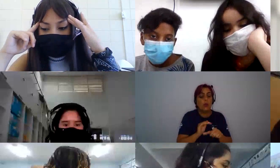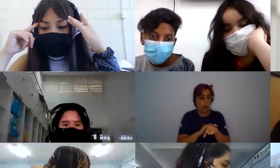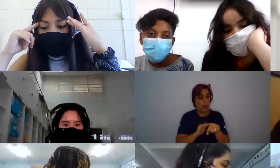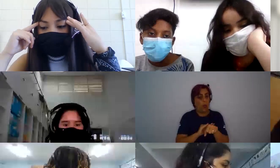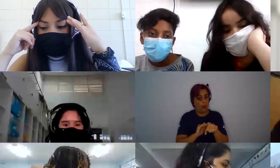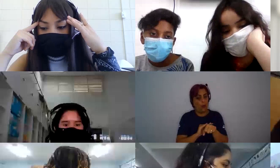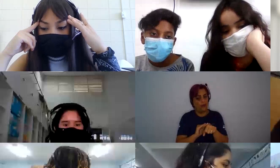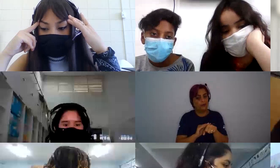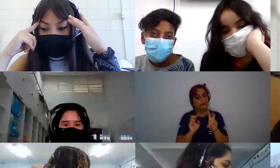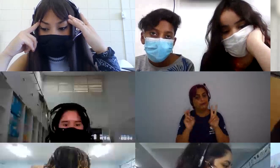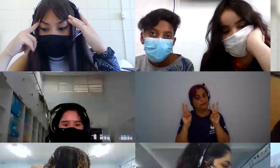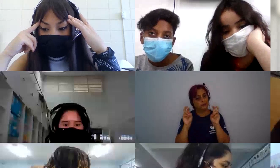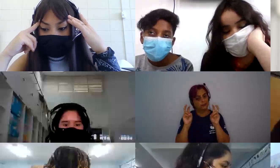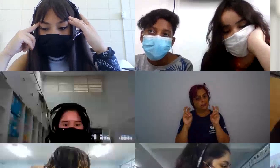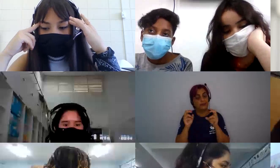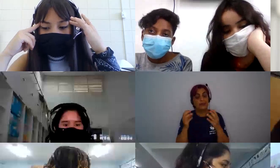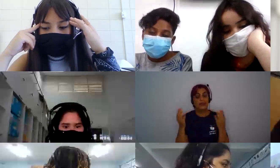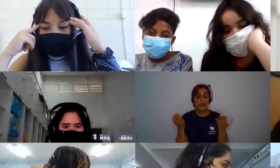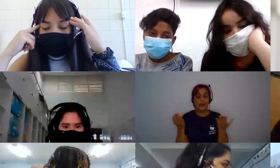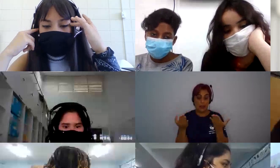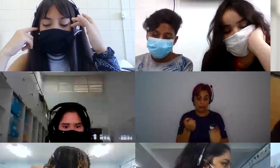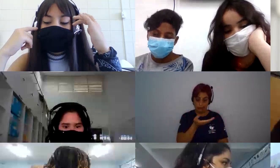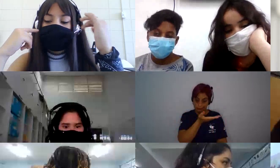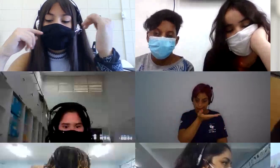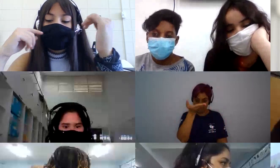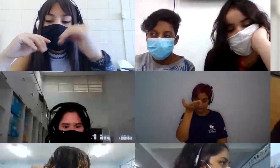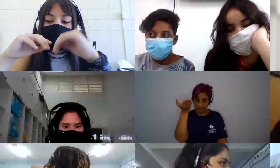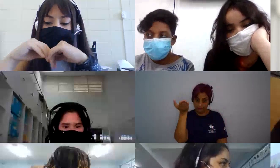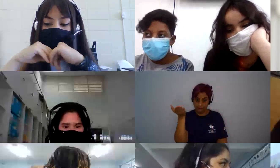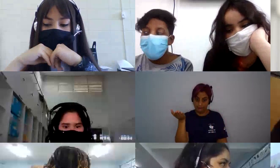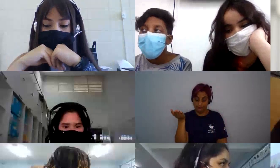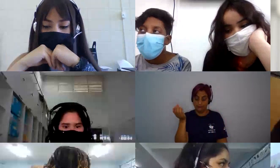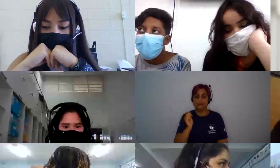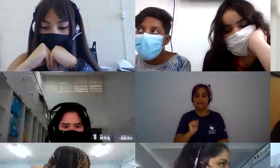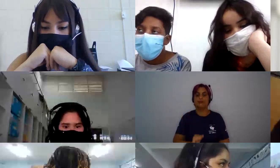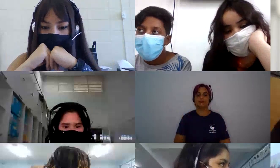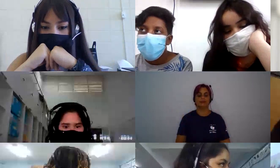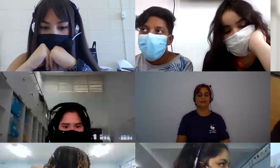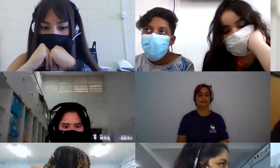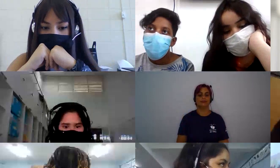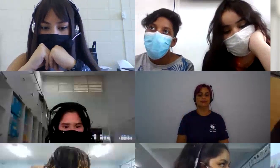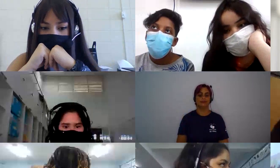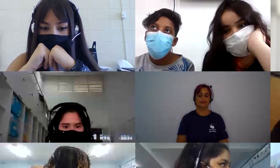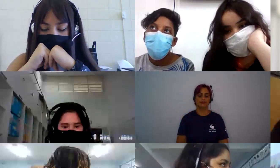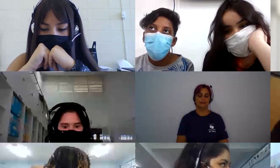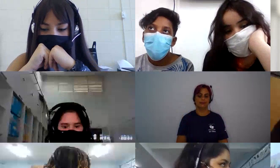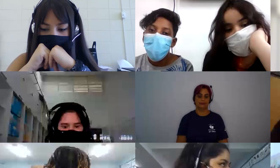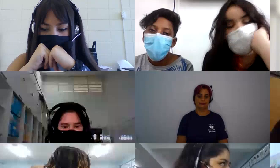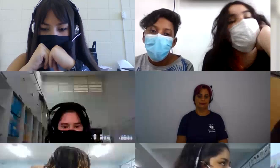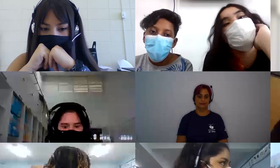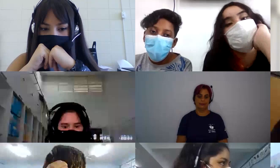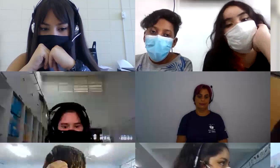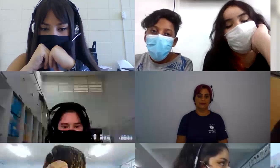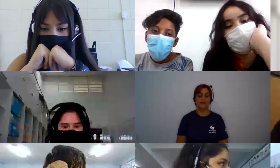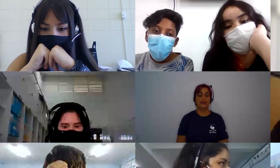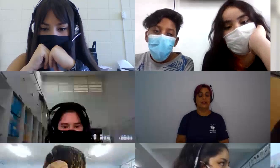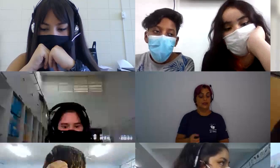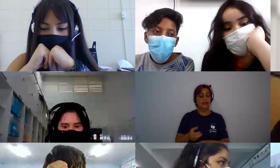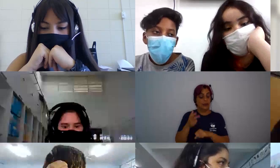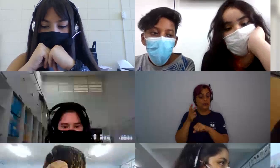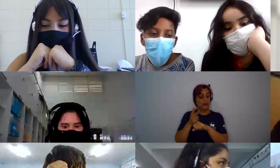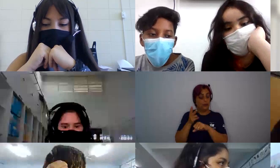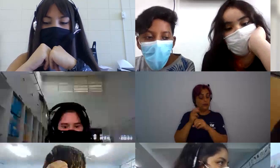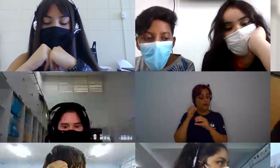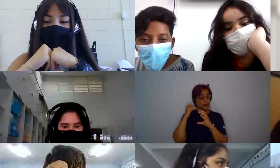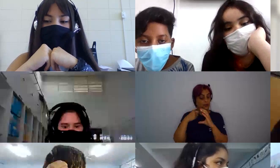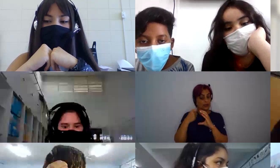isso. E agora eu queria ouvir vocês. E agora eu preciso ouvir vocês. E se isso está ficando gravado e outros vão